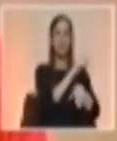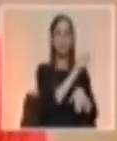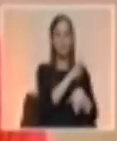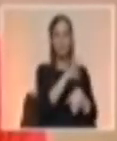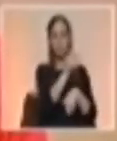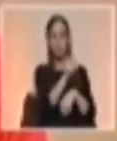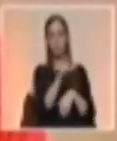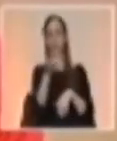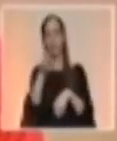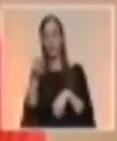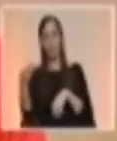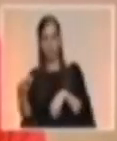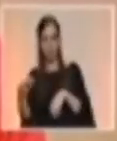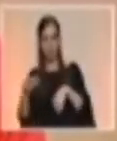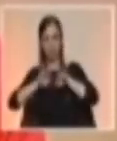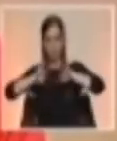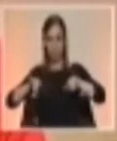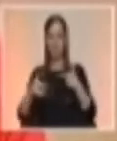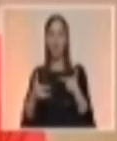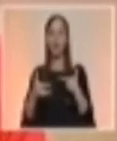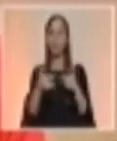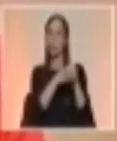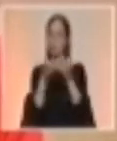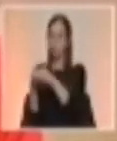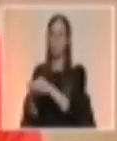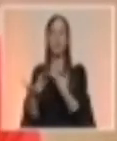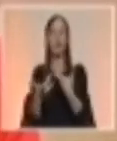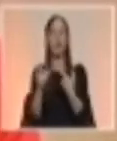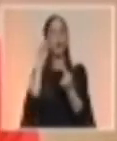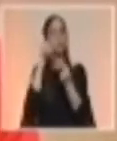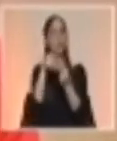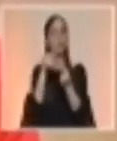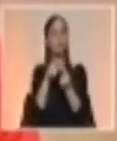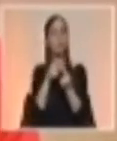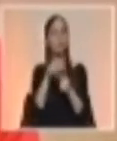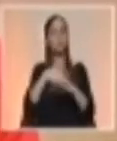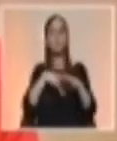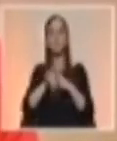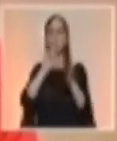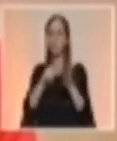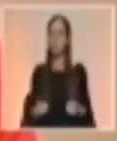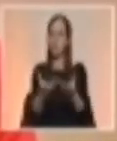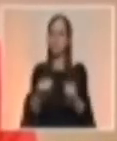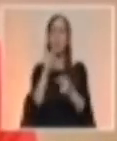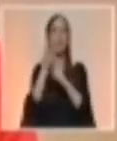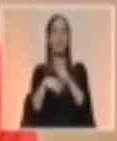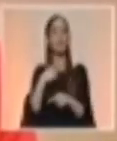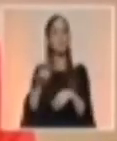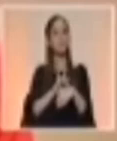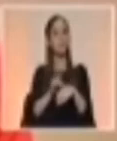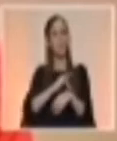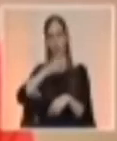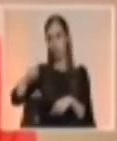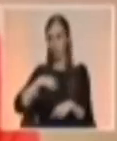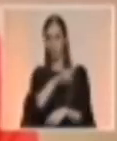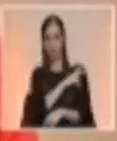E, portanto, a grande motivação para a realização desta iniciativa é, de facto, a sensibilidade que nós temos enquanto